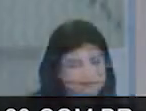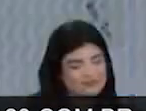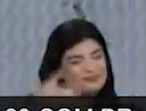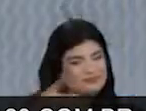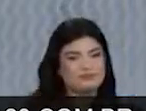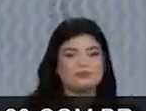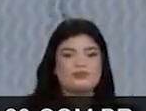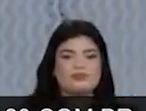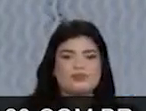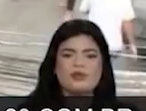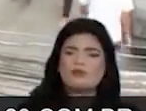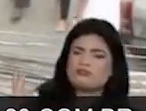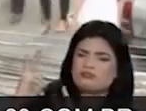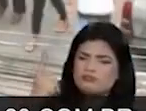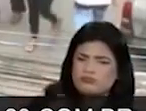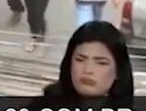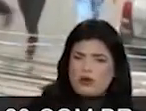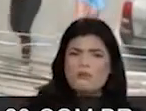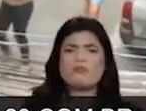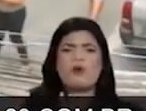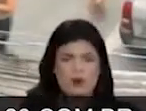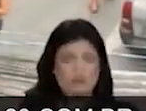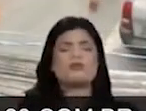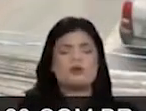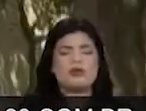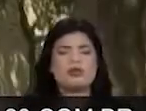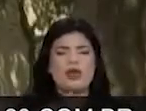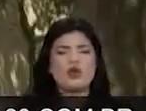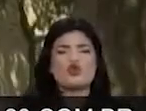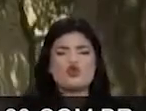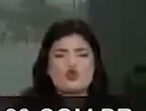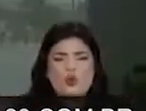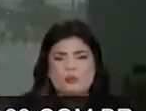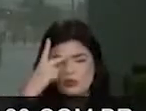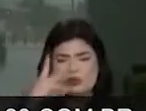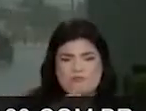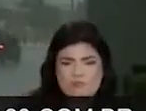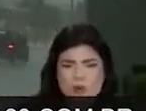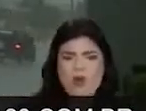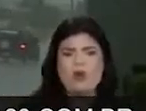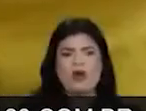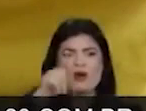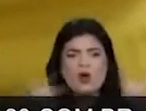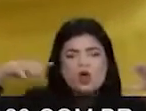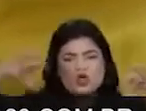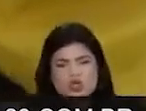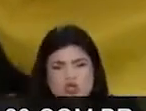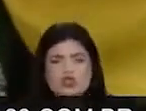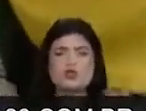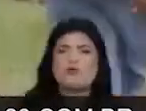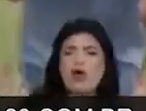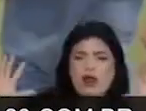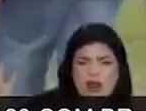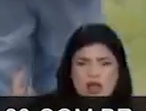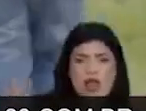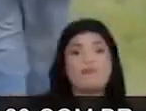O histórico de casos de dengue em um bairro, o número de moradores, a temperatura e a quantidade de chuva são alguns dos